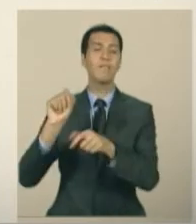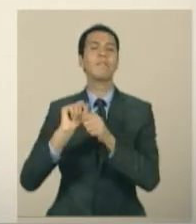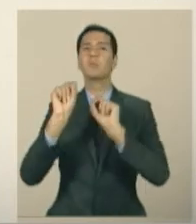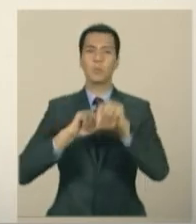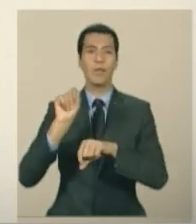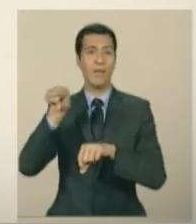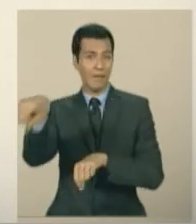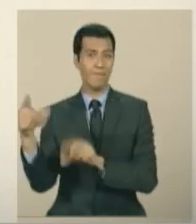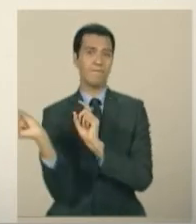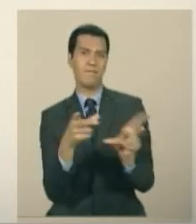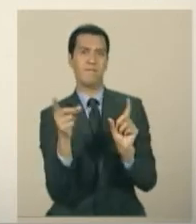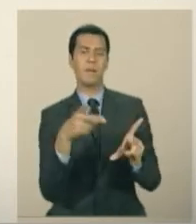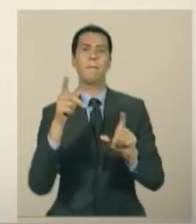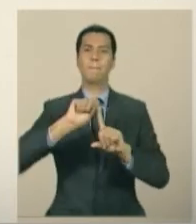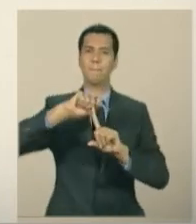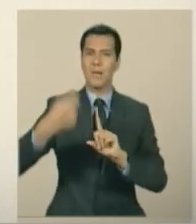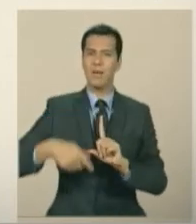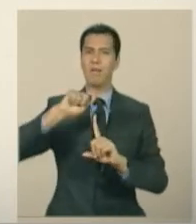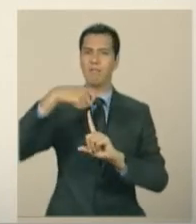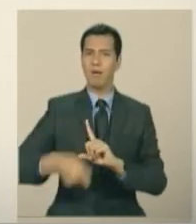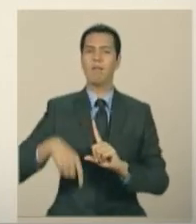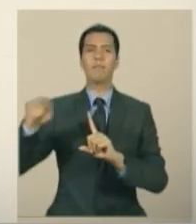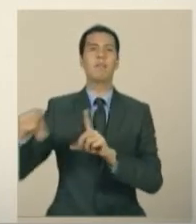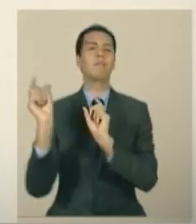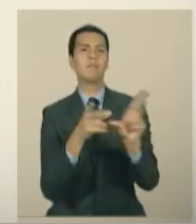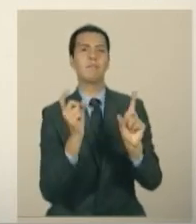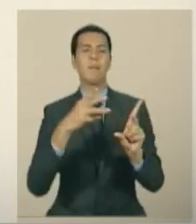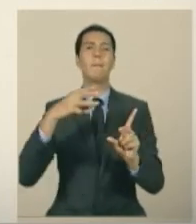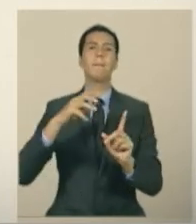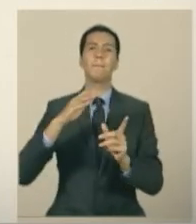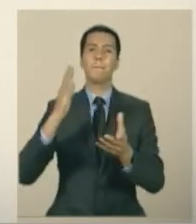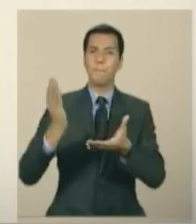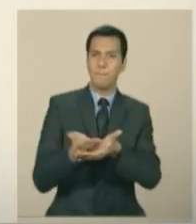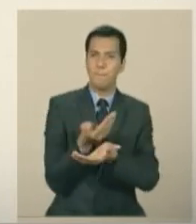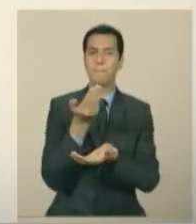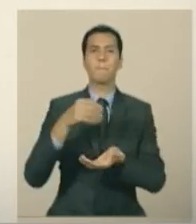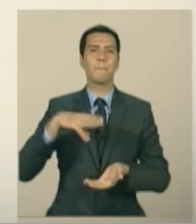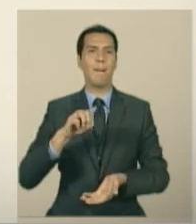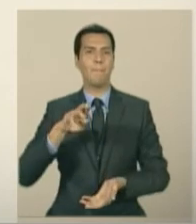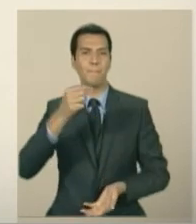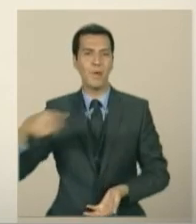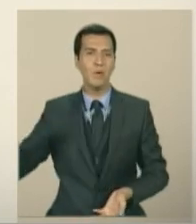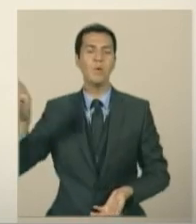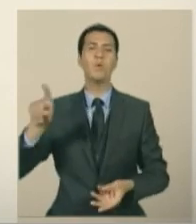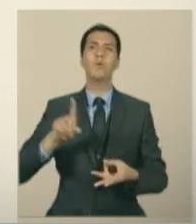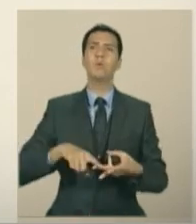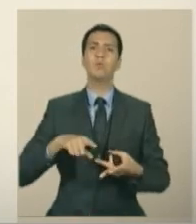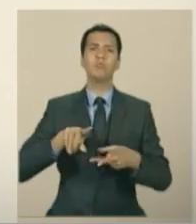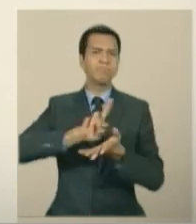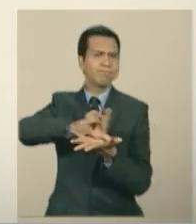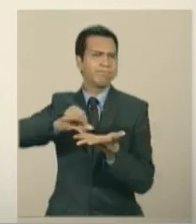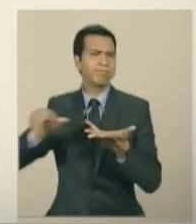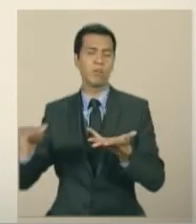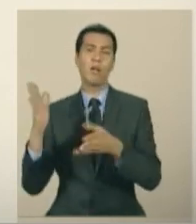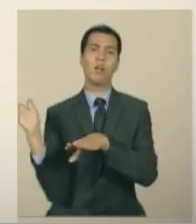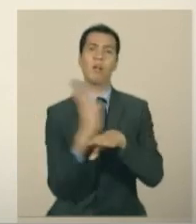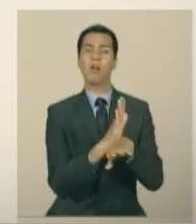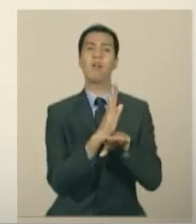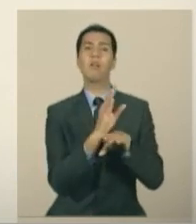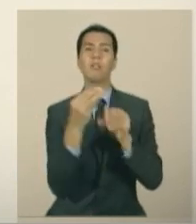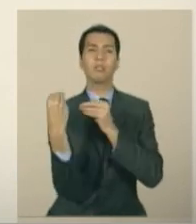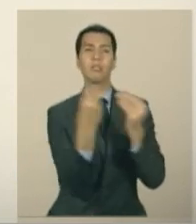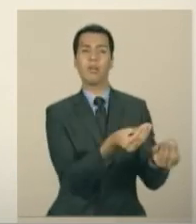banana mamão e outros produtos para alimentar 260 mil alunos das escolas